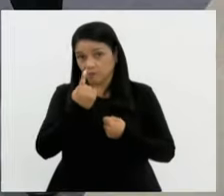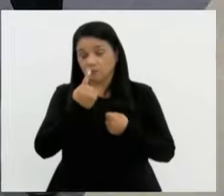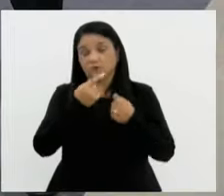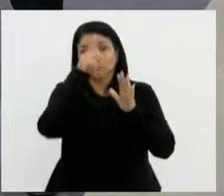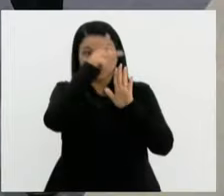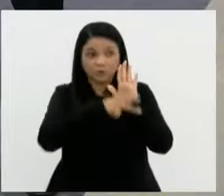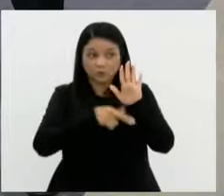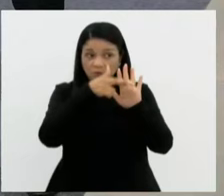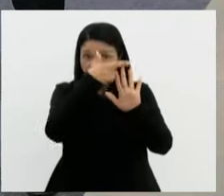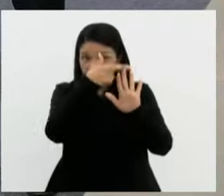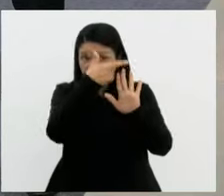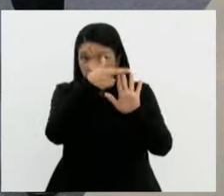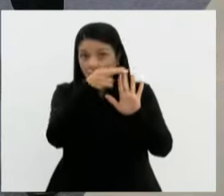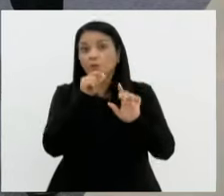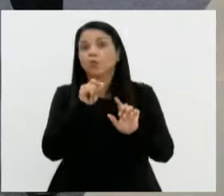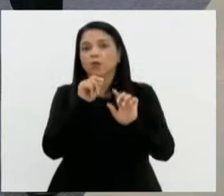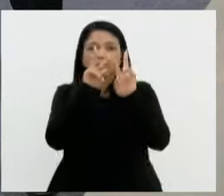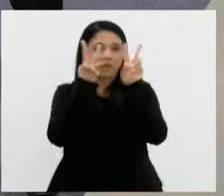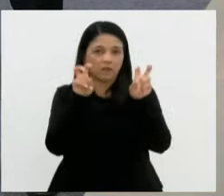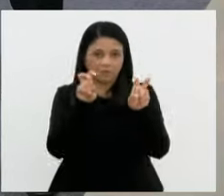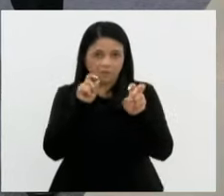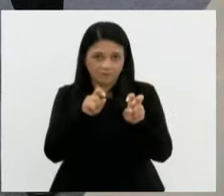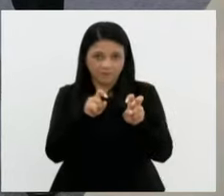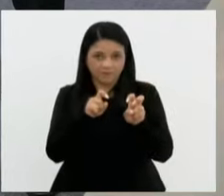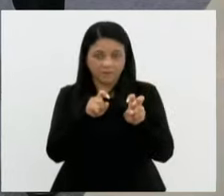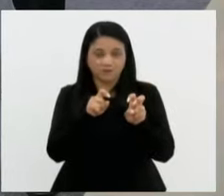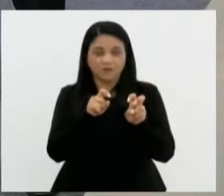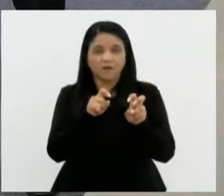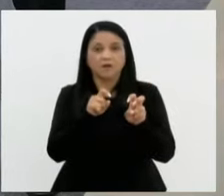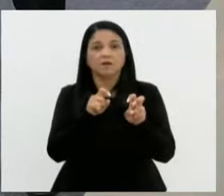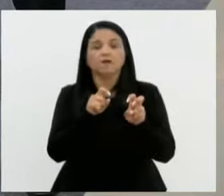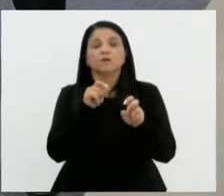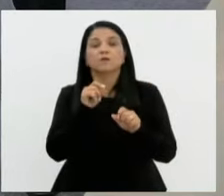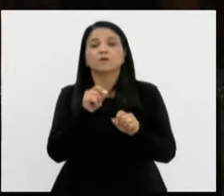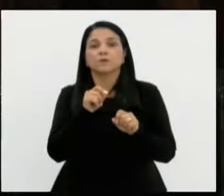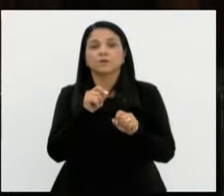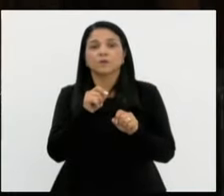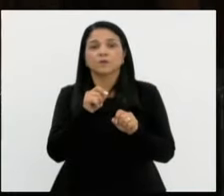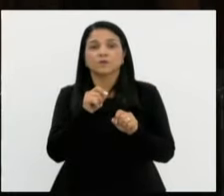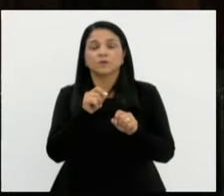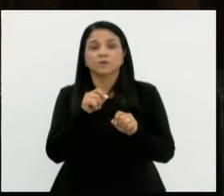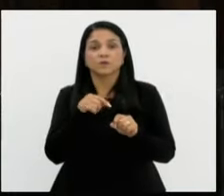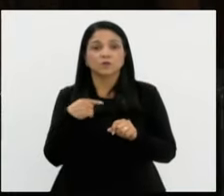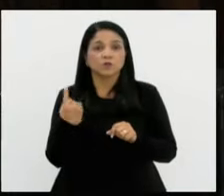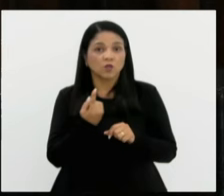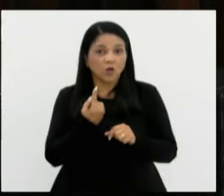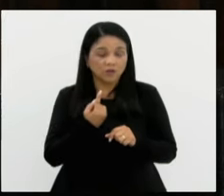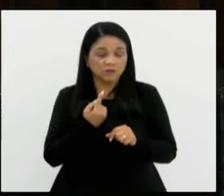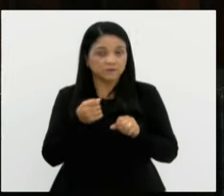resolução, é sobre prerrogativa parlamentar. Nós